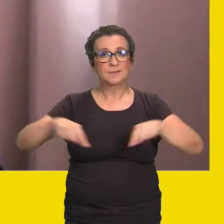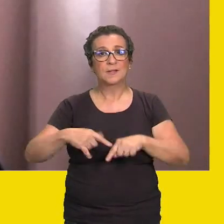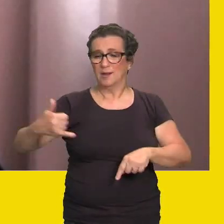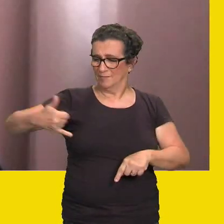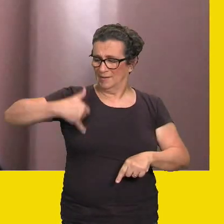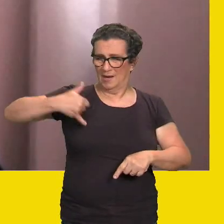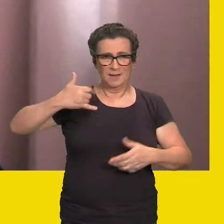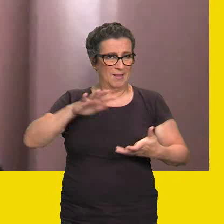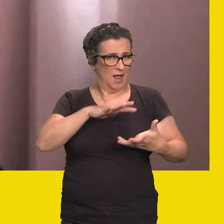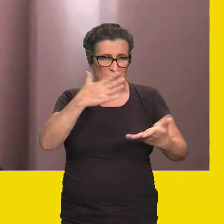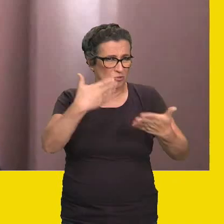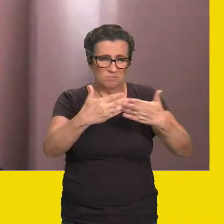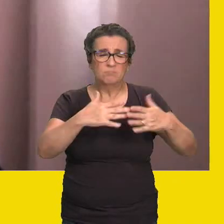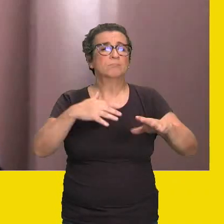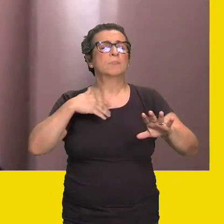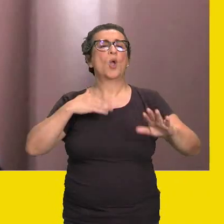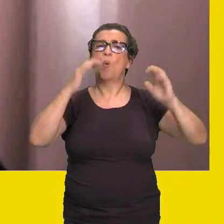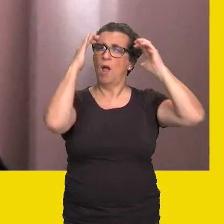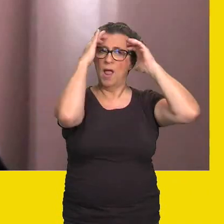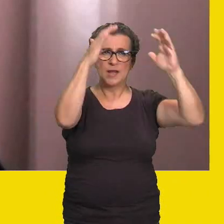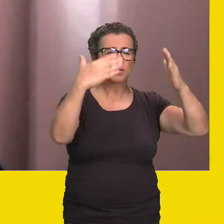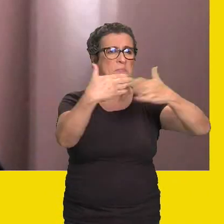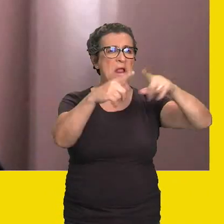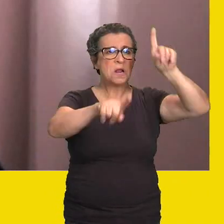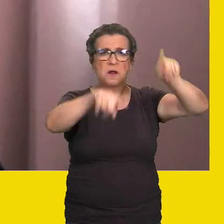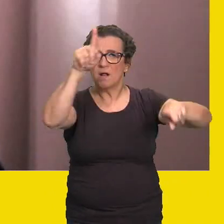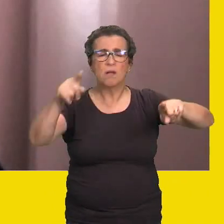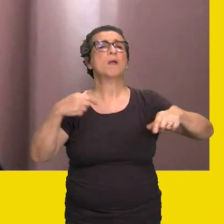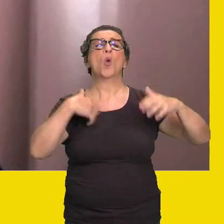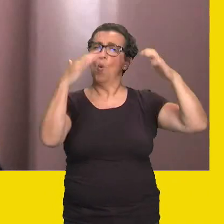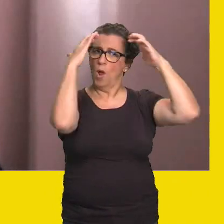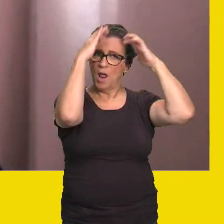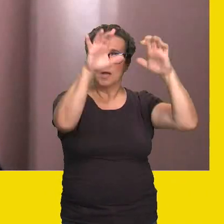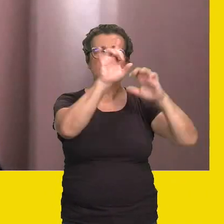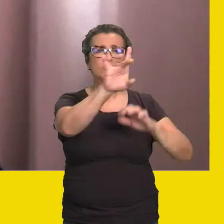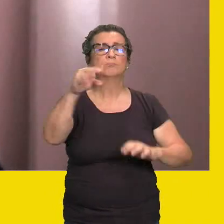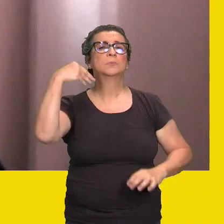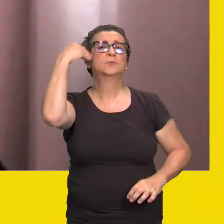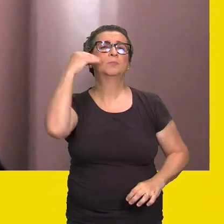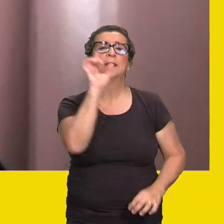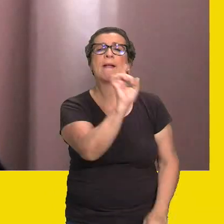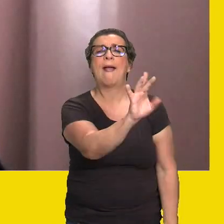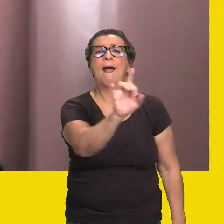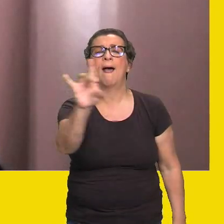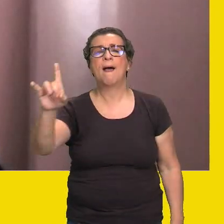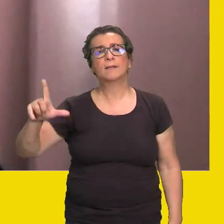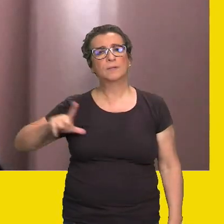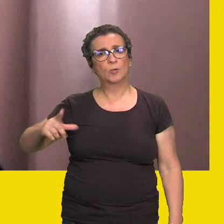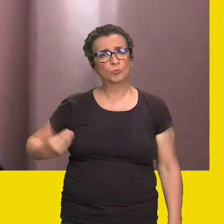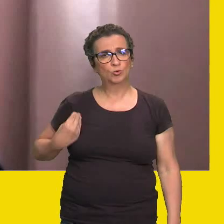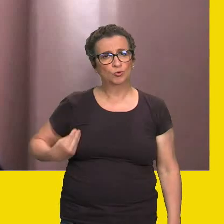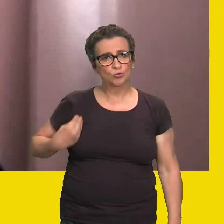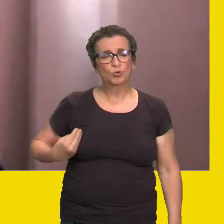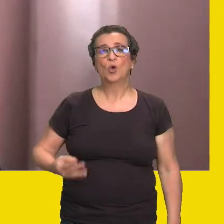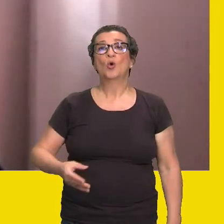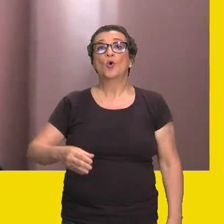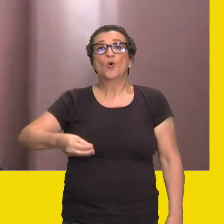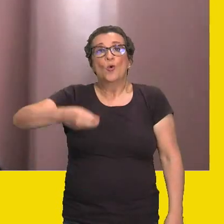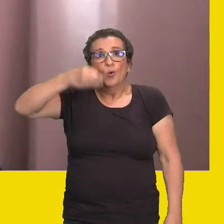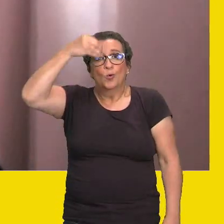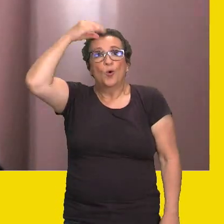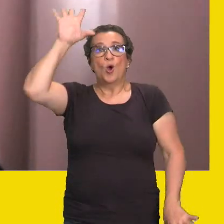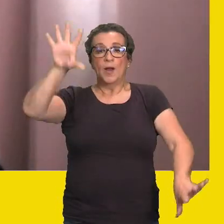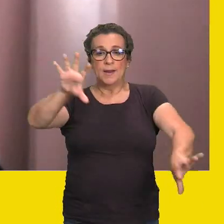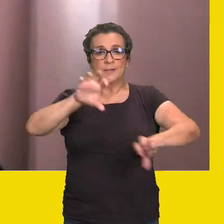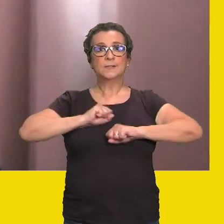procuro respeitar os saberes de cada um, né? As experiências de vidas que eles trazem, os conhecimentos de mundo que eles